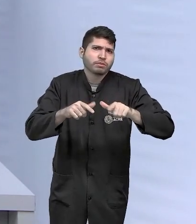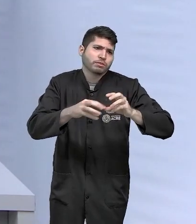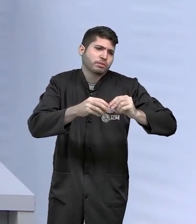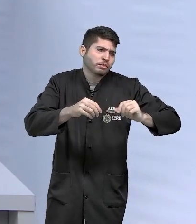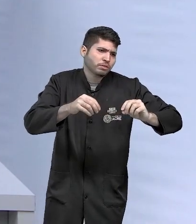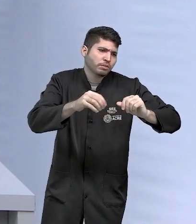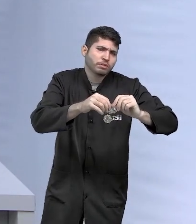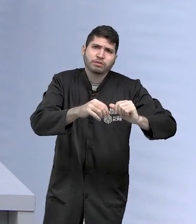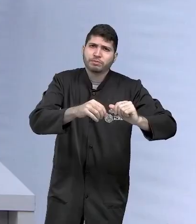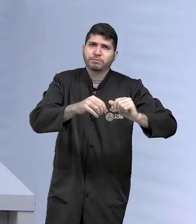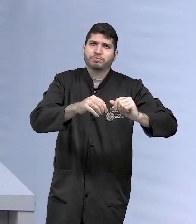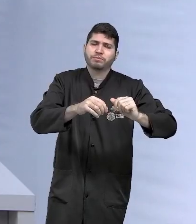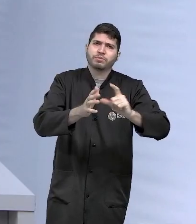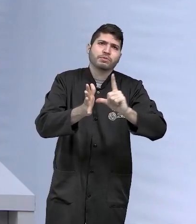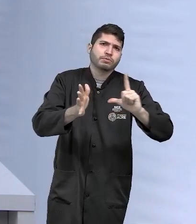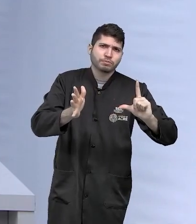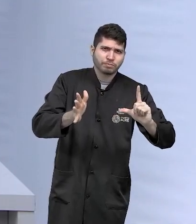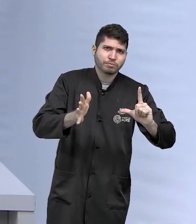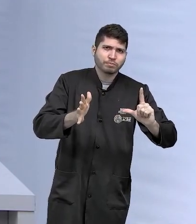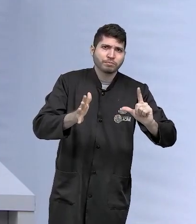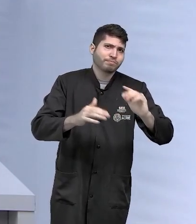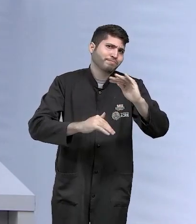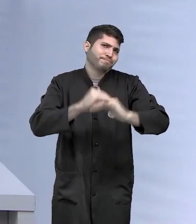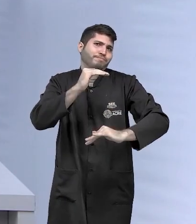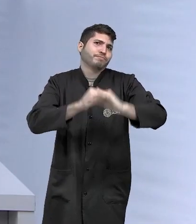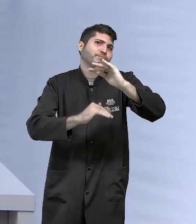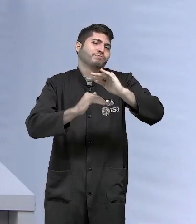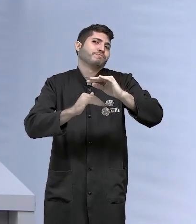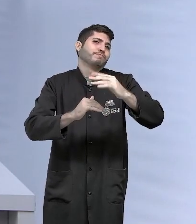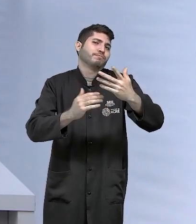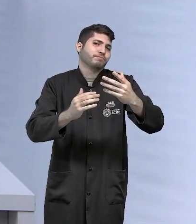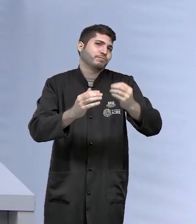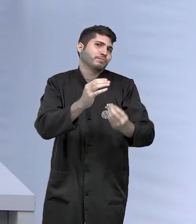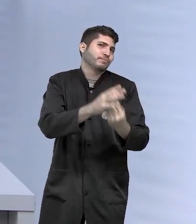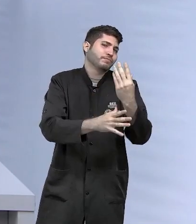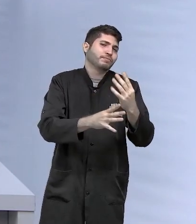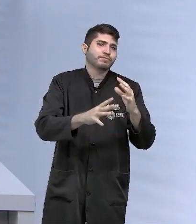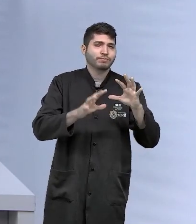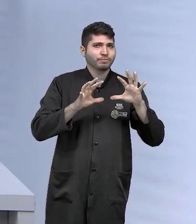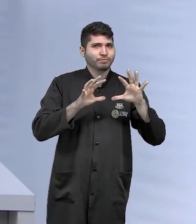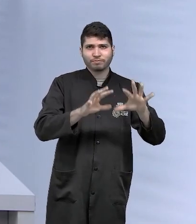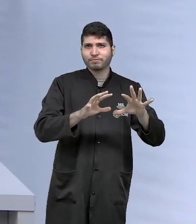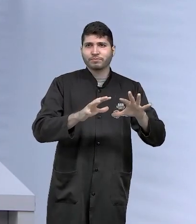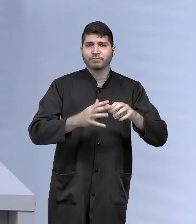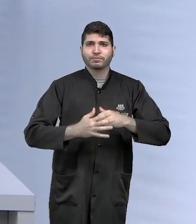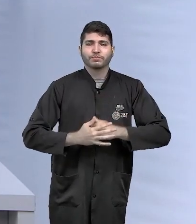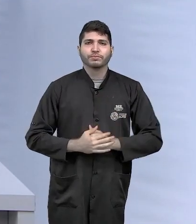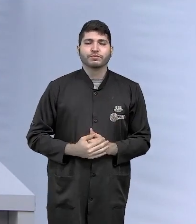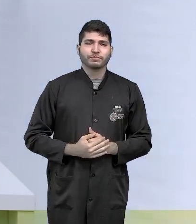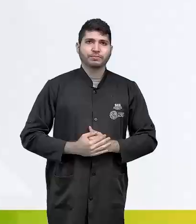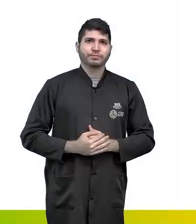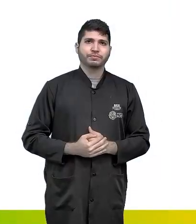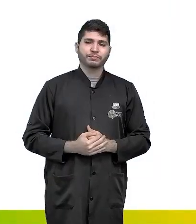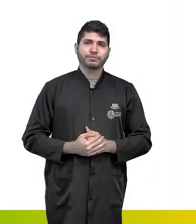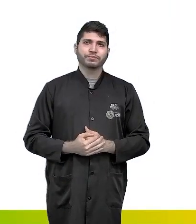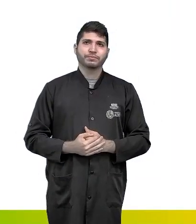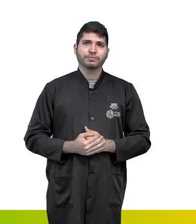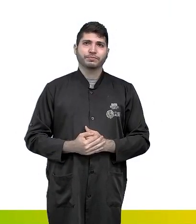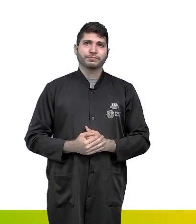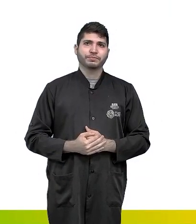aí. Então, durante o Brasil colônia, a questão de terras teve início ainda na